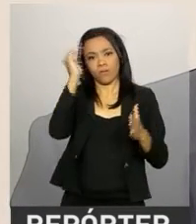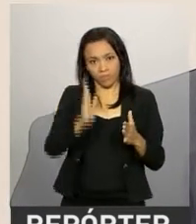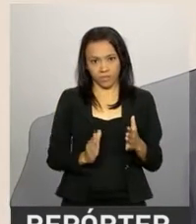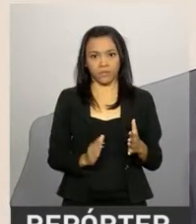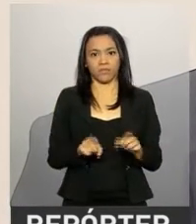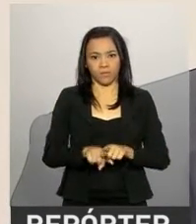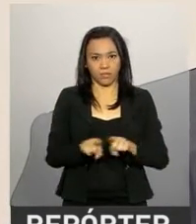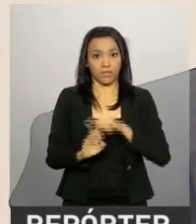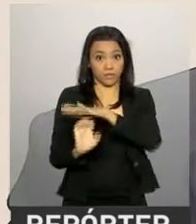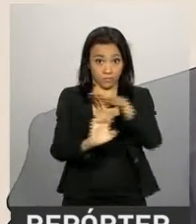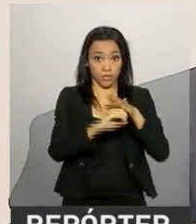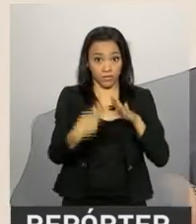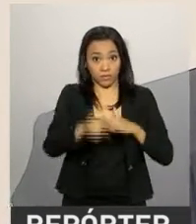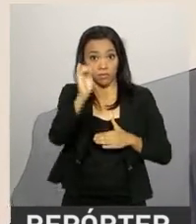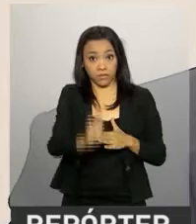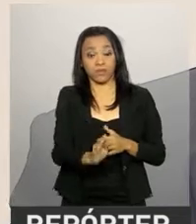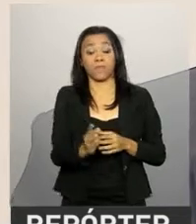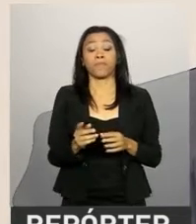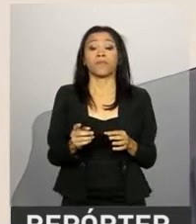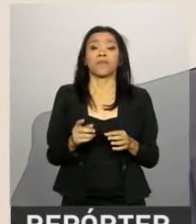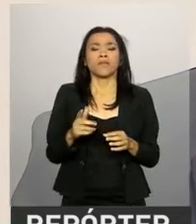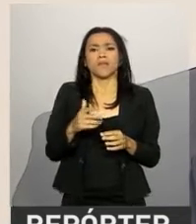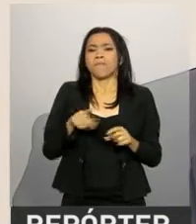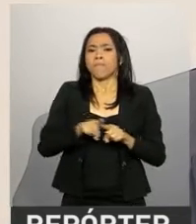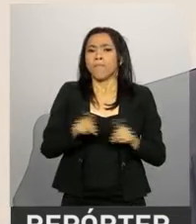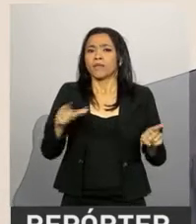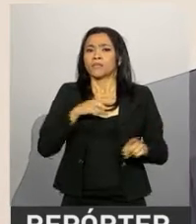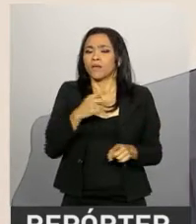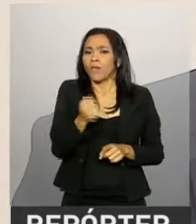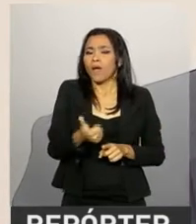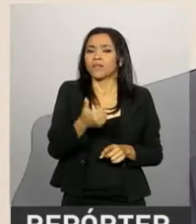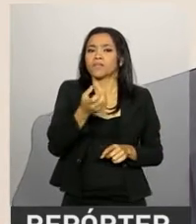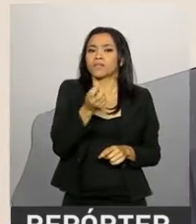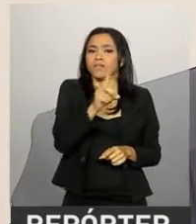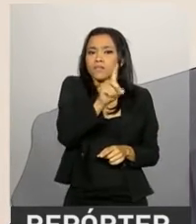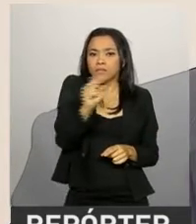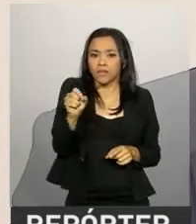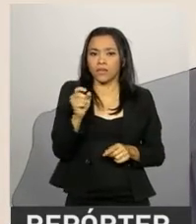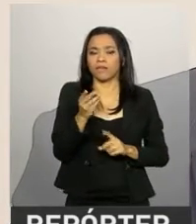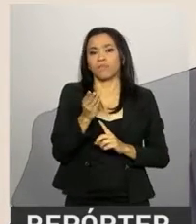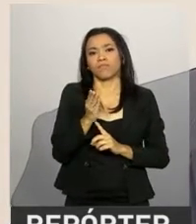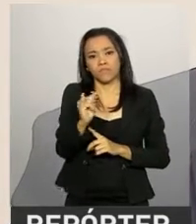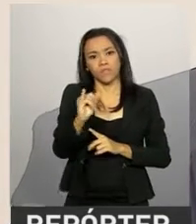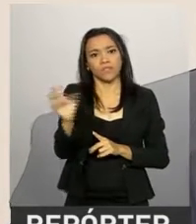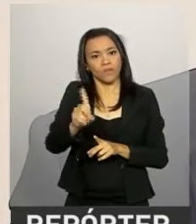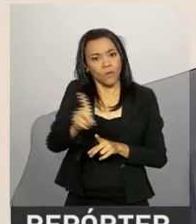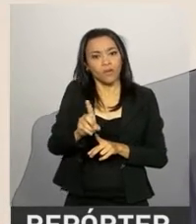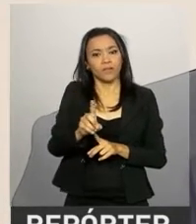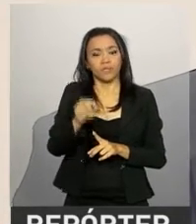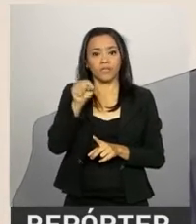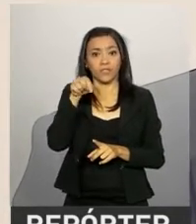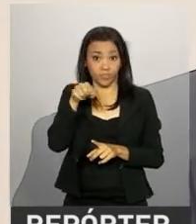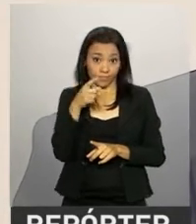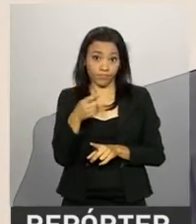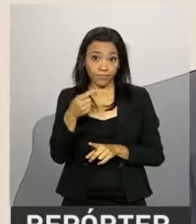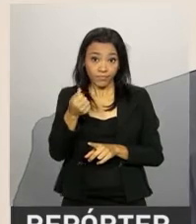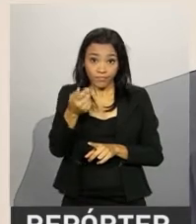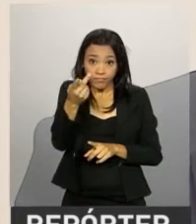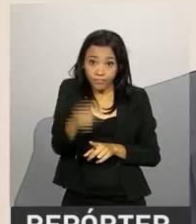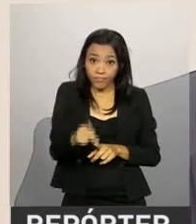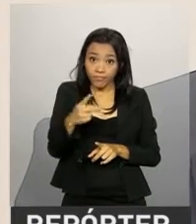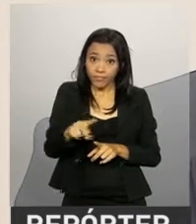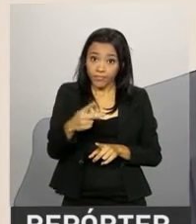dizer que existe quase mais de 100 bilhões talvez de dólares é de investimentos de ativos brasileiros no